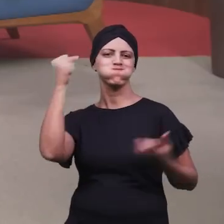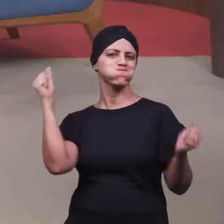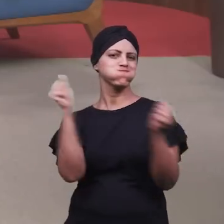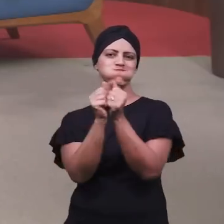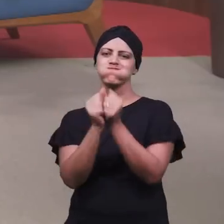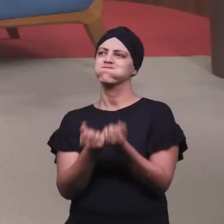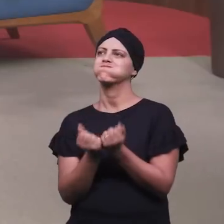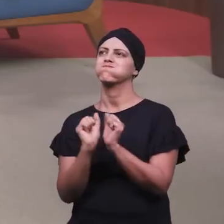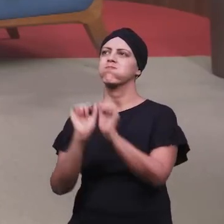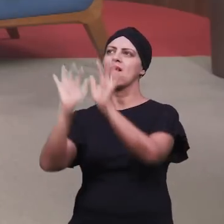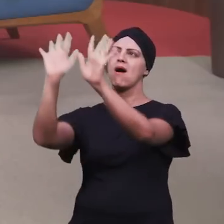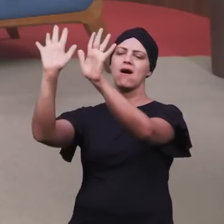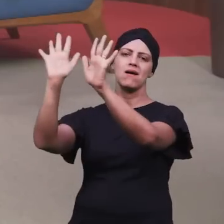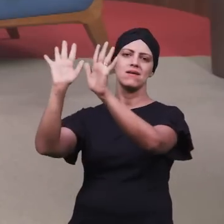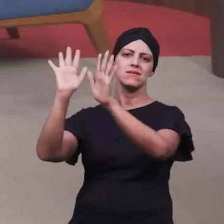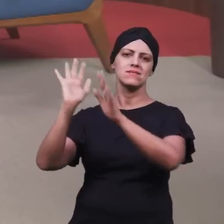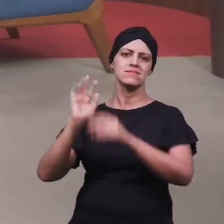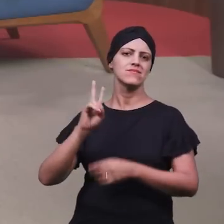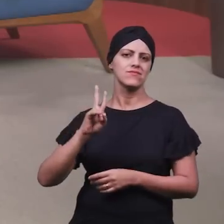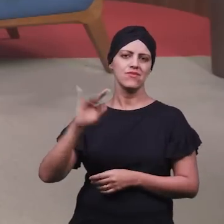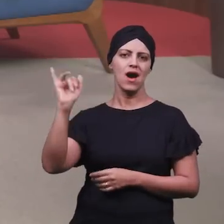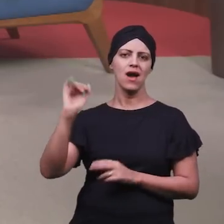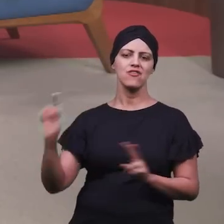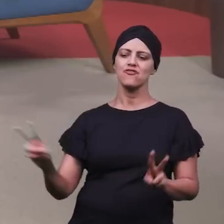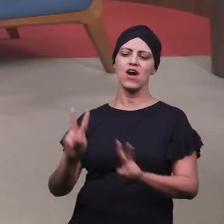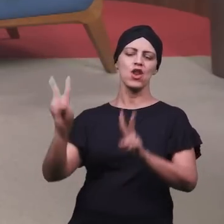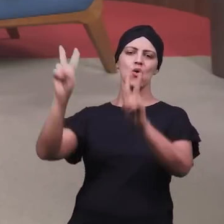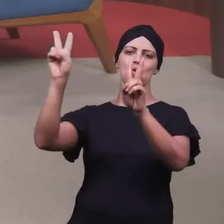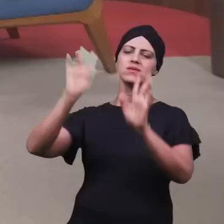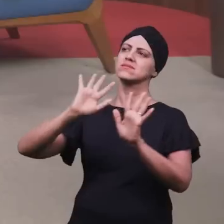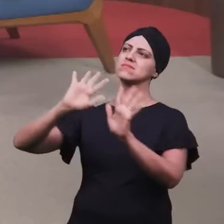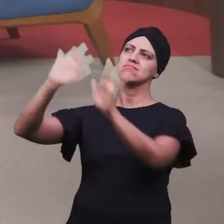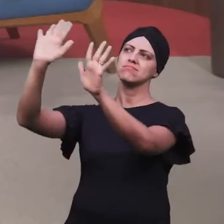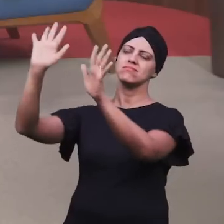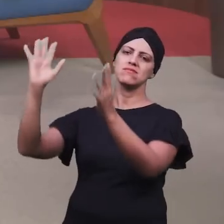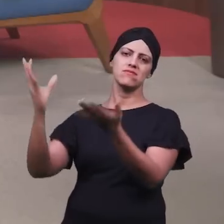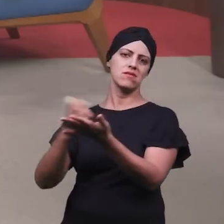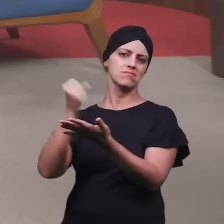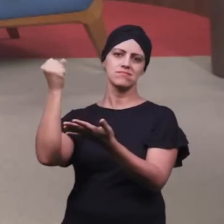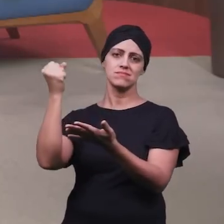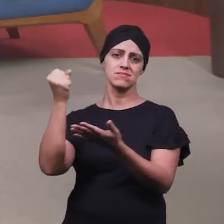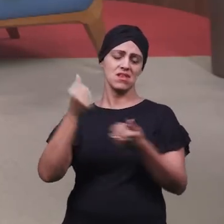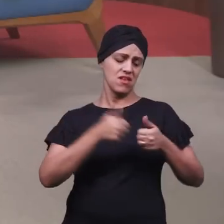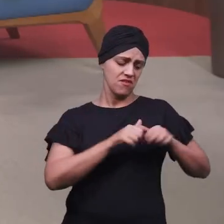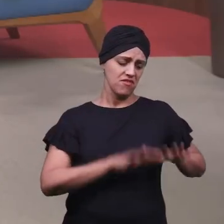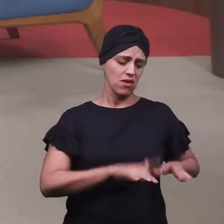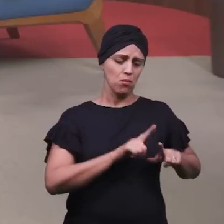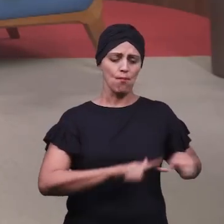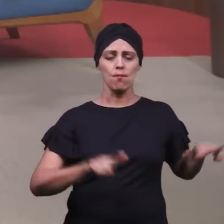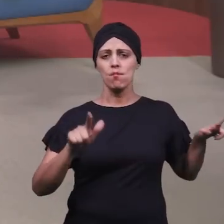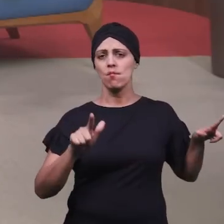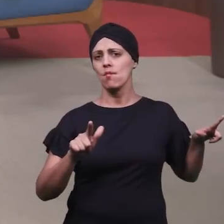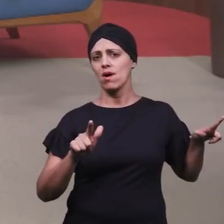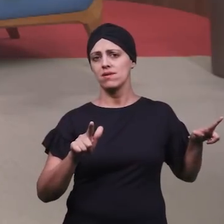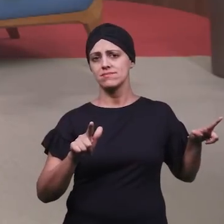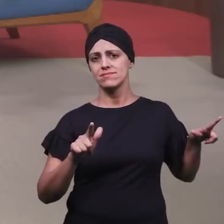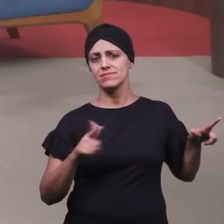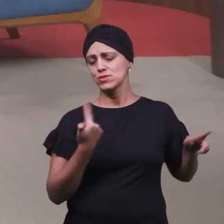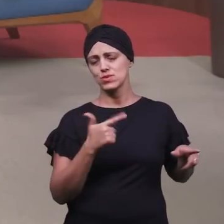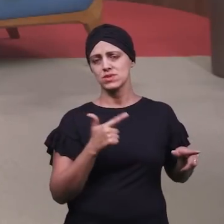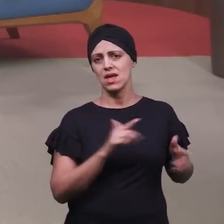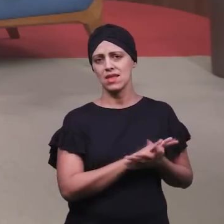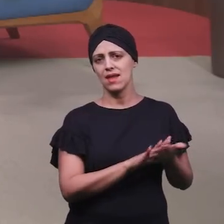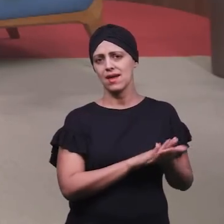também. E a igreja, quando ela for arrebatada, ela vai levar esses valores espirituais. E o mundo que ficar aqui vai